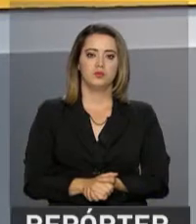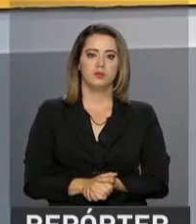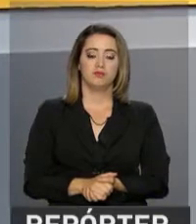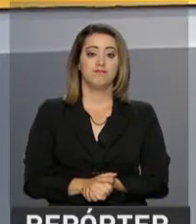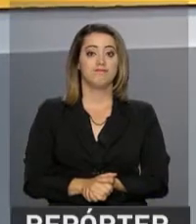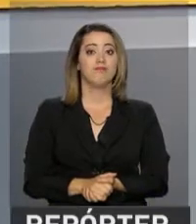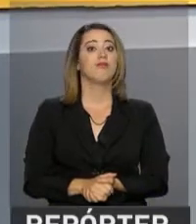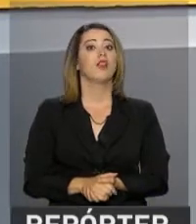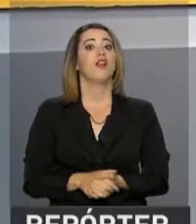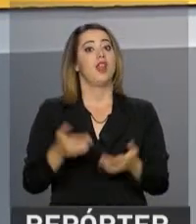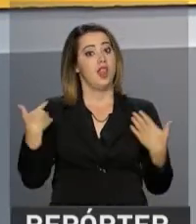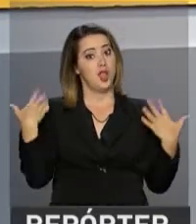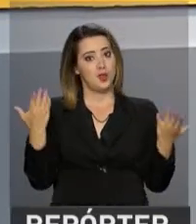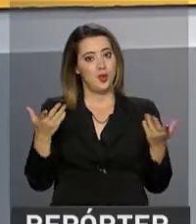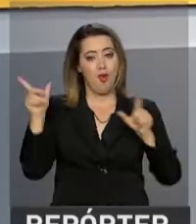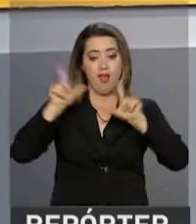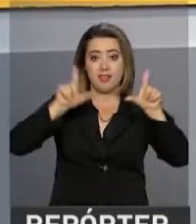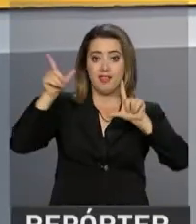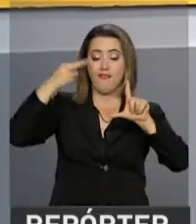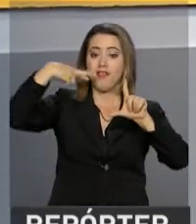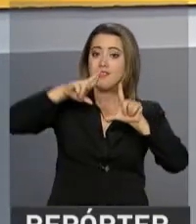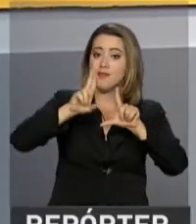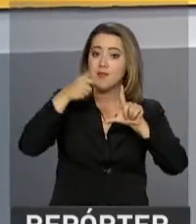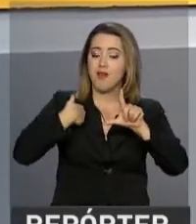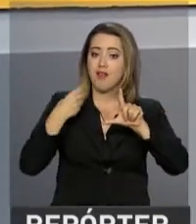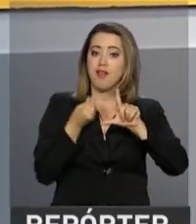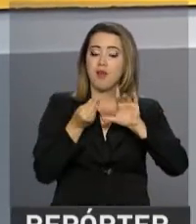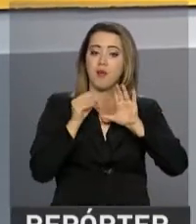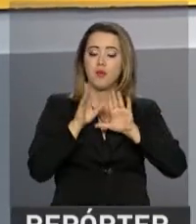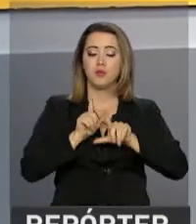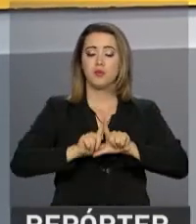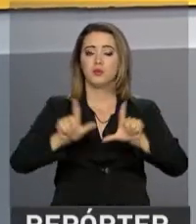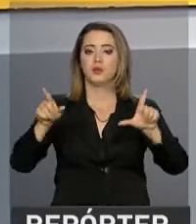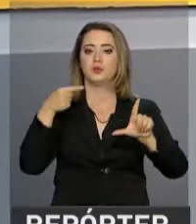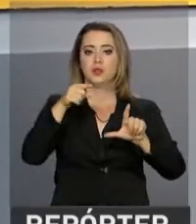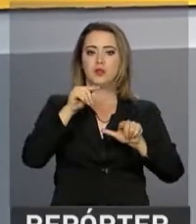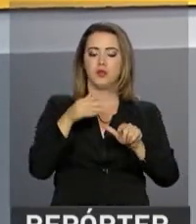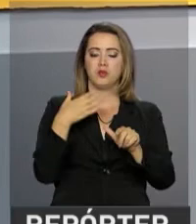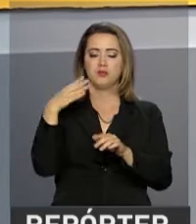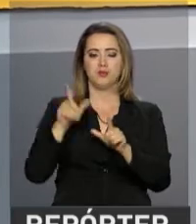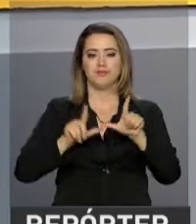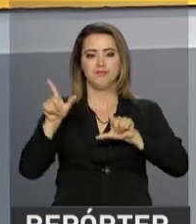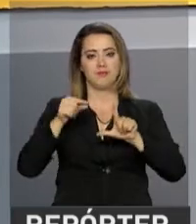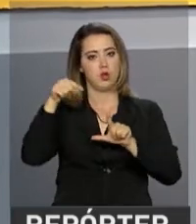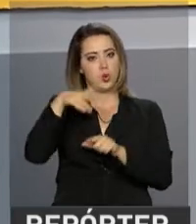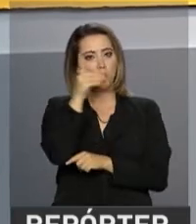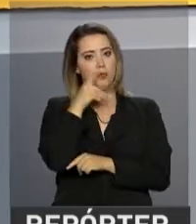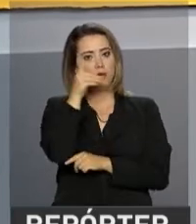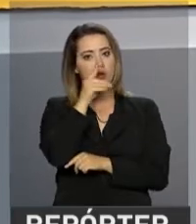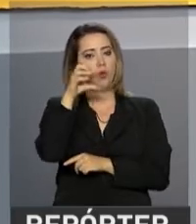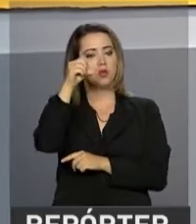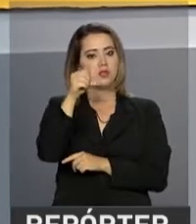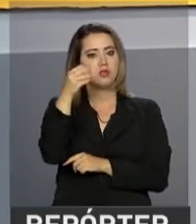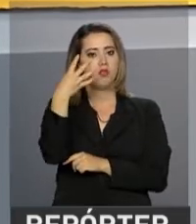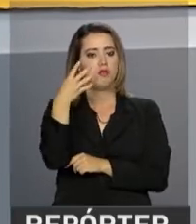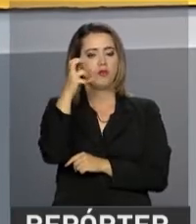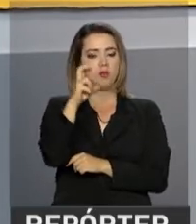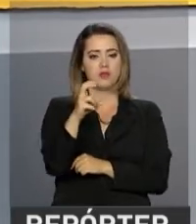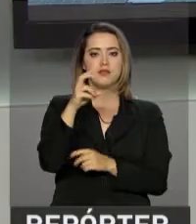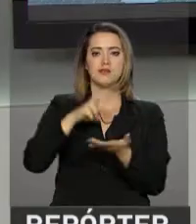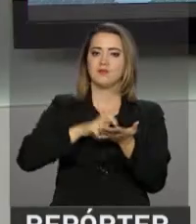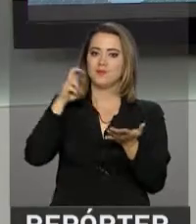E a TV NBR transmite a cerimônia de substituição da bandeira neste domingo às 9h45 da